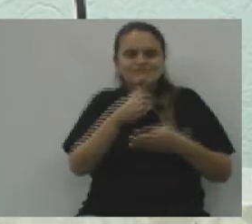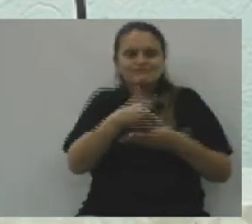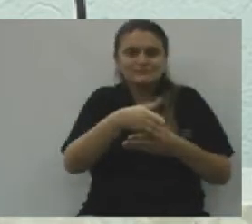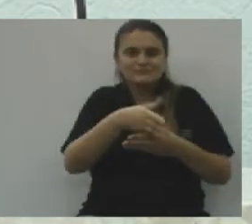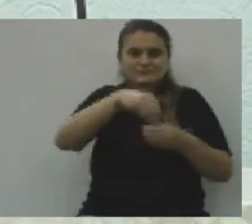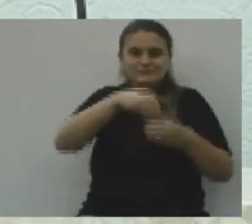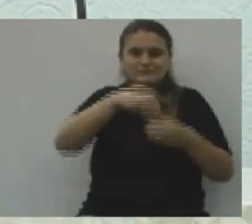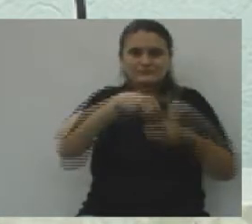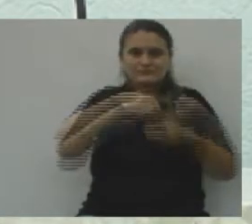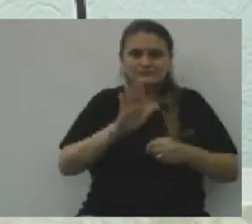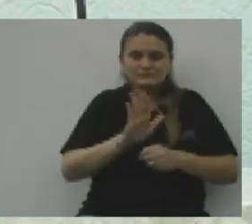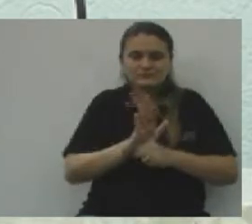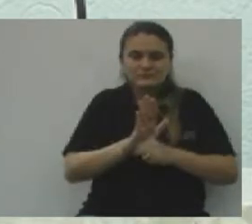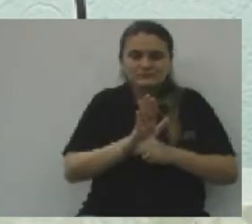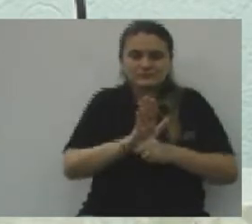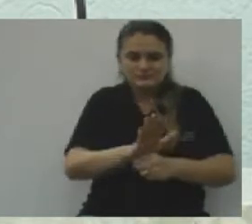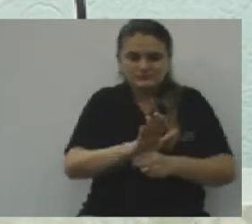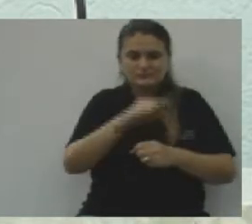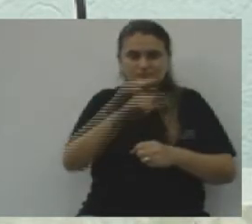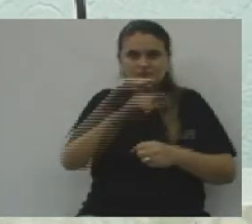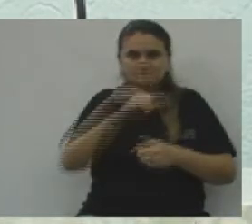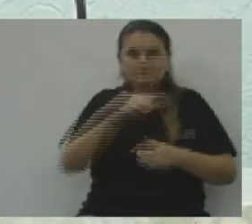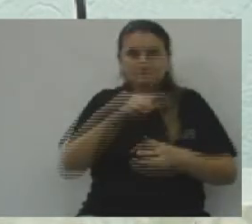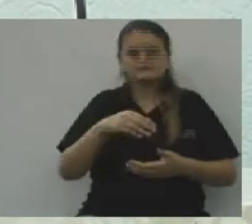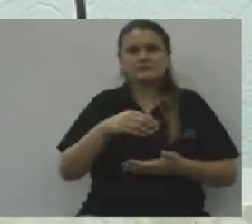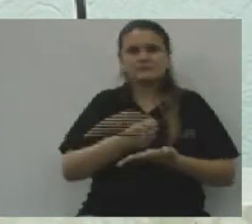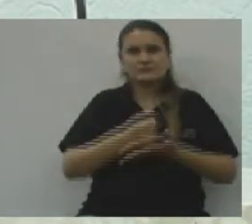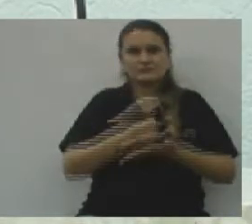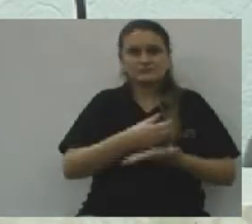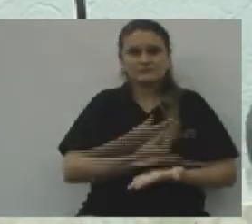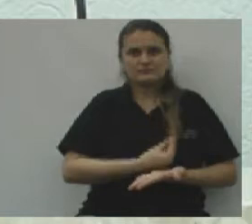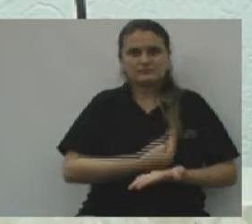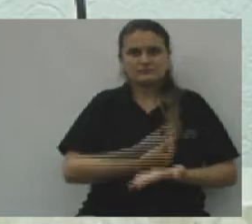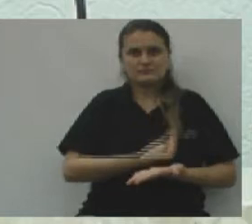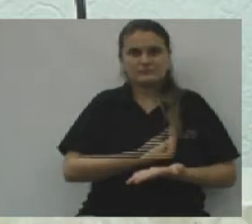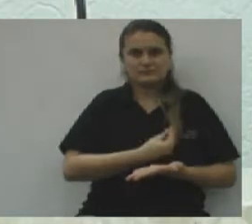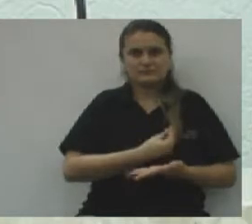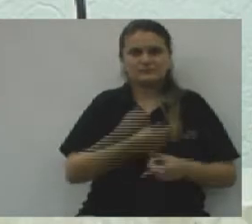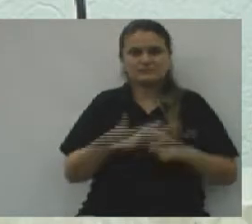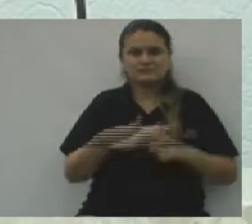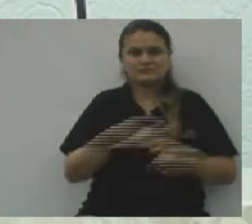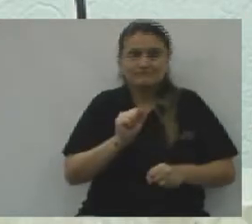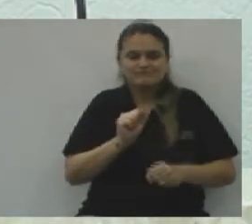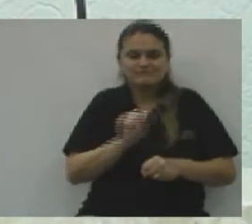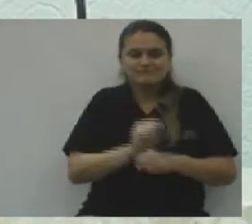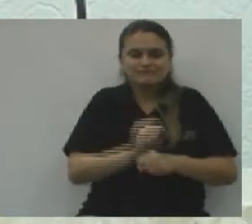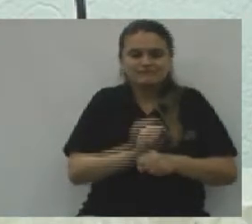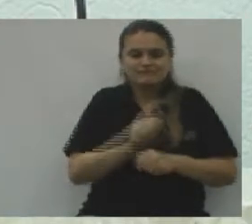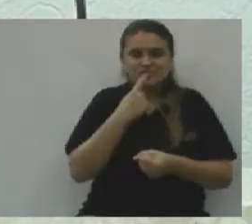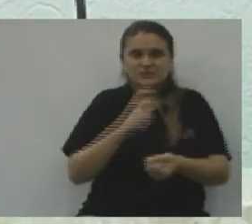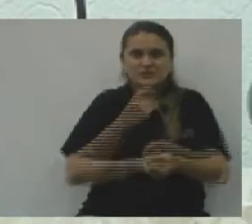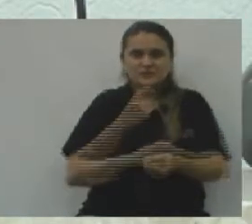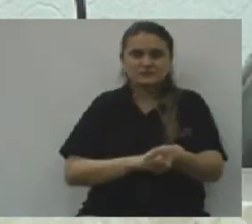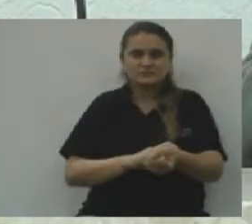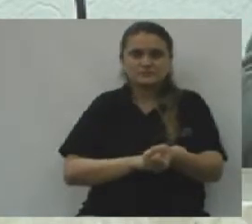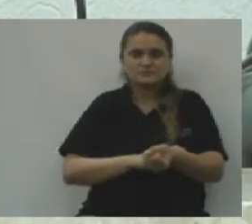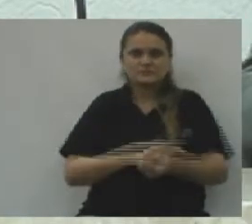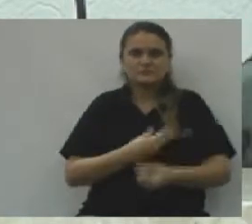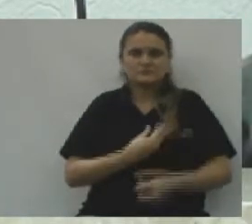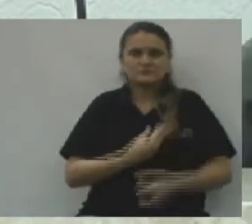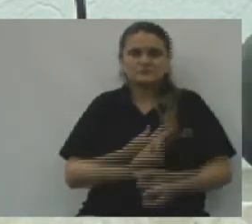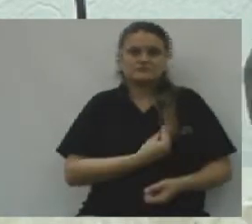atendimento pré-hospitalar à vítima, fazendo com que o sangramento fosse estancado e a vida da